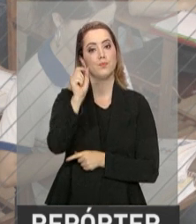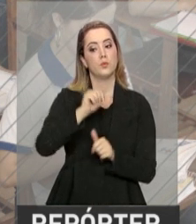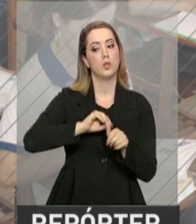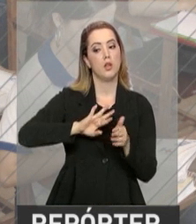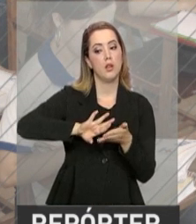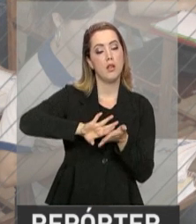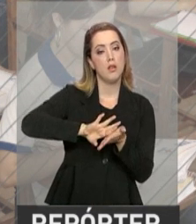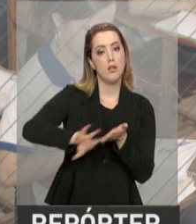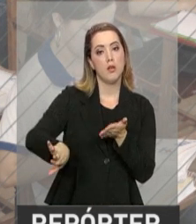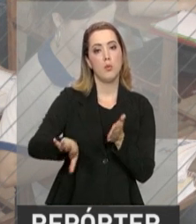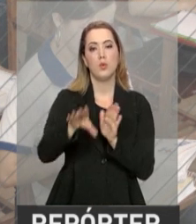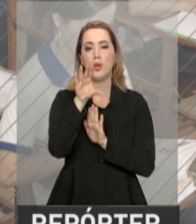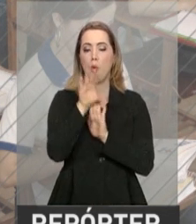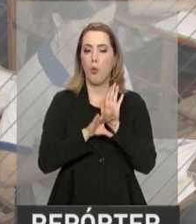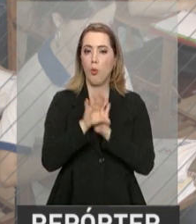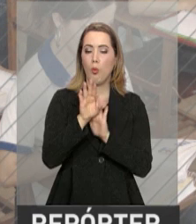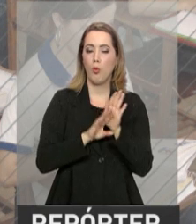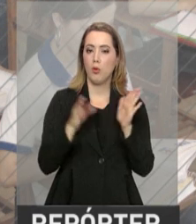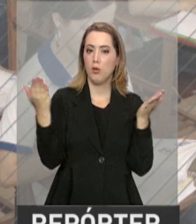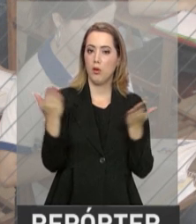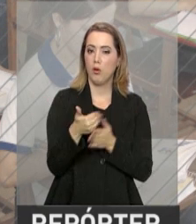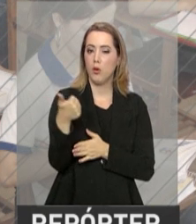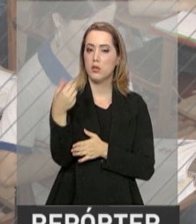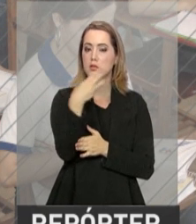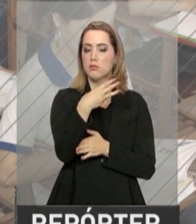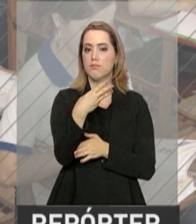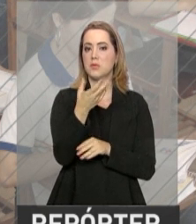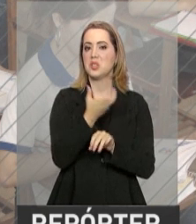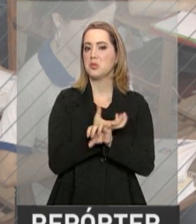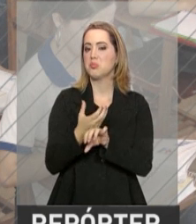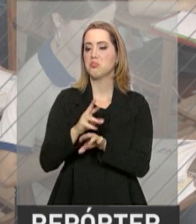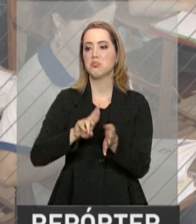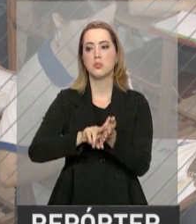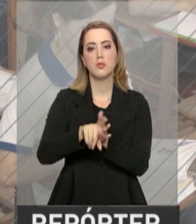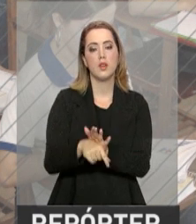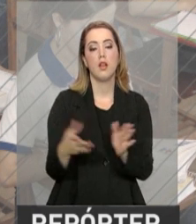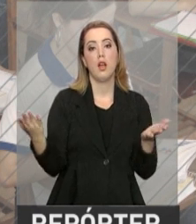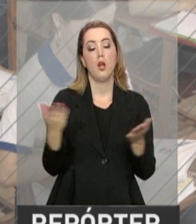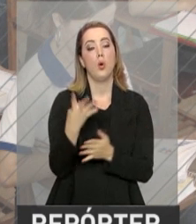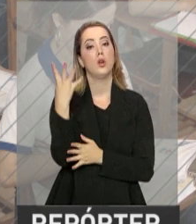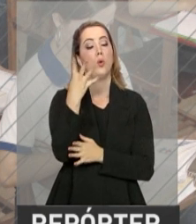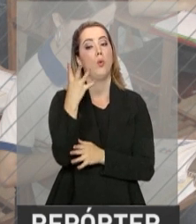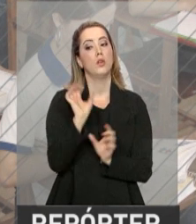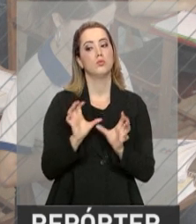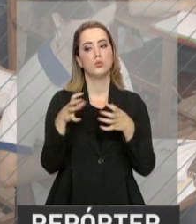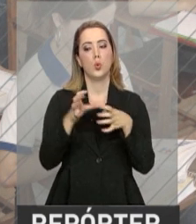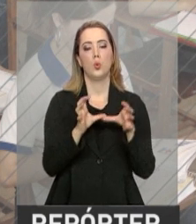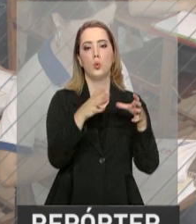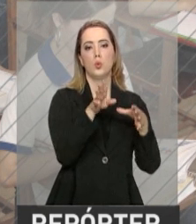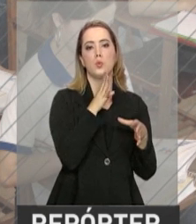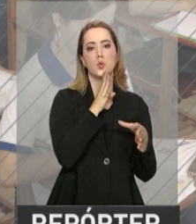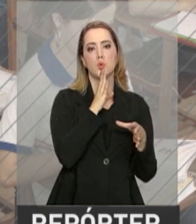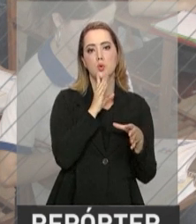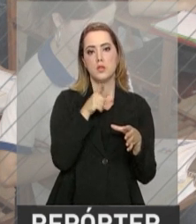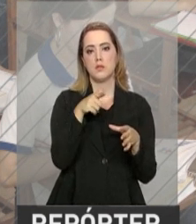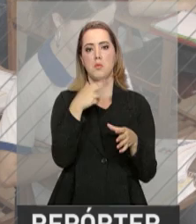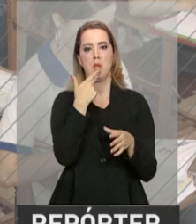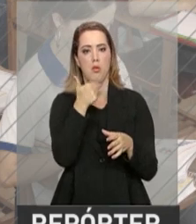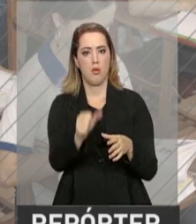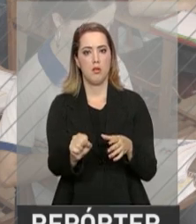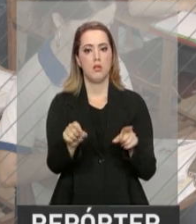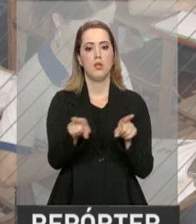grade curricular tradicional com 13 disciplinas e entrar em cena com quatro áreas de conhecimento linguagens